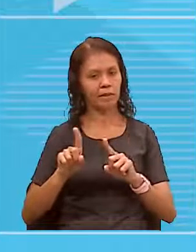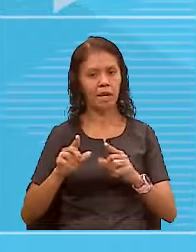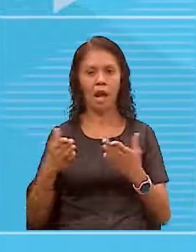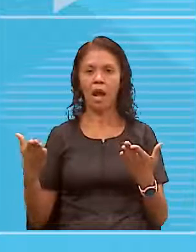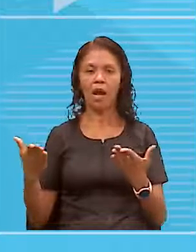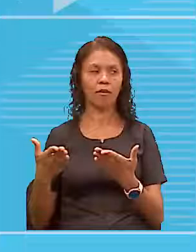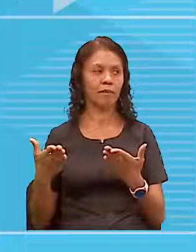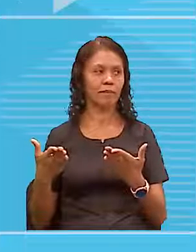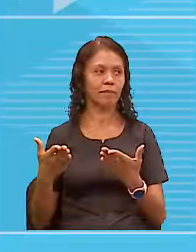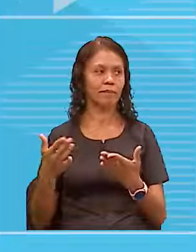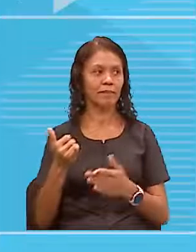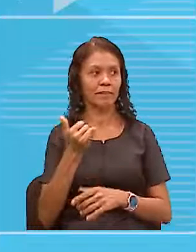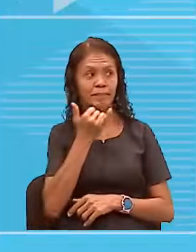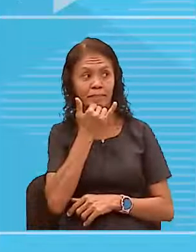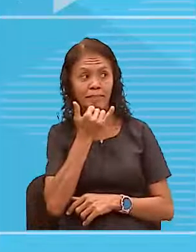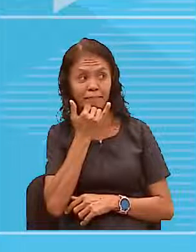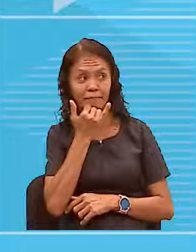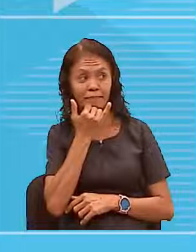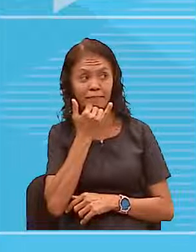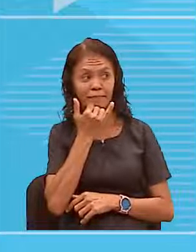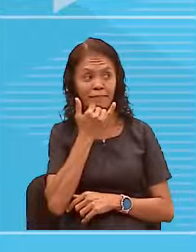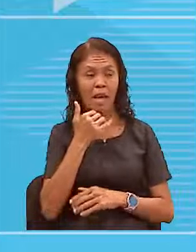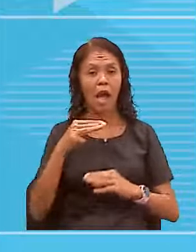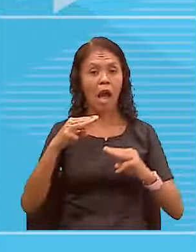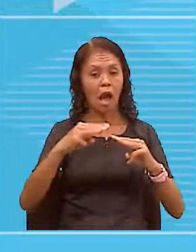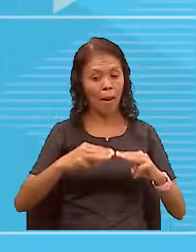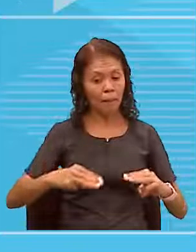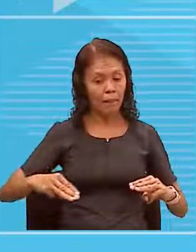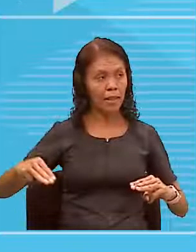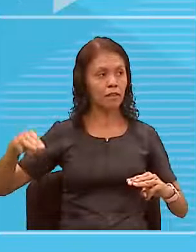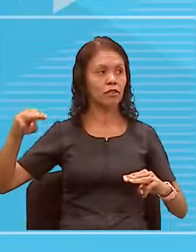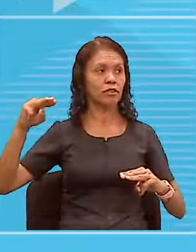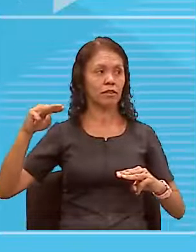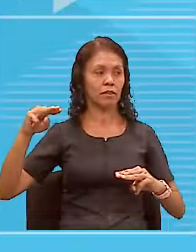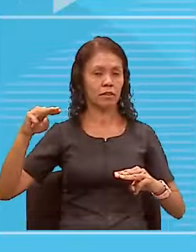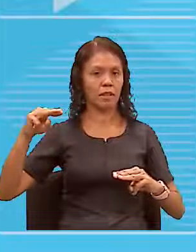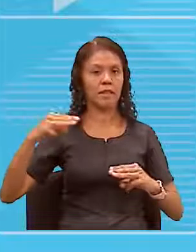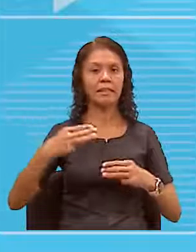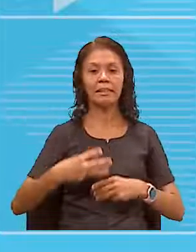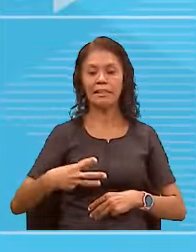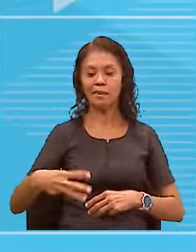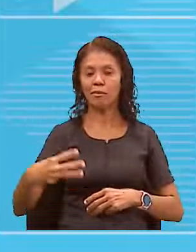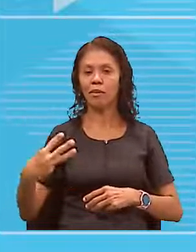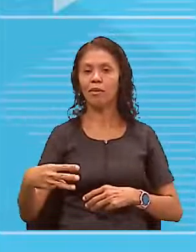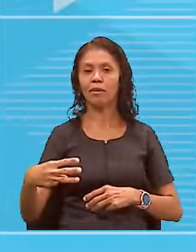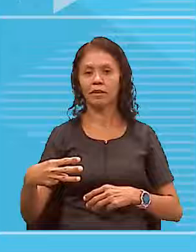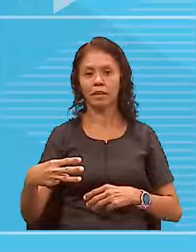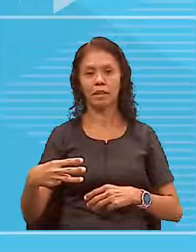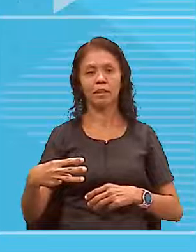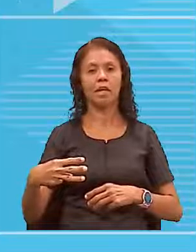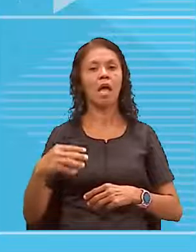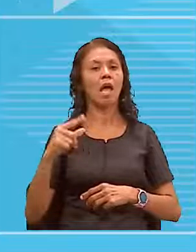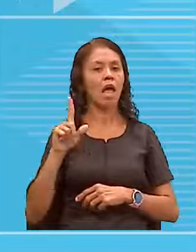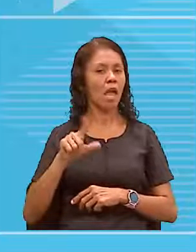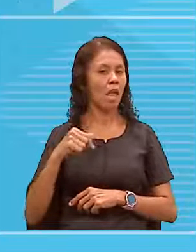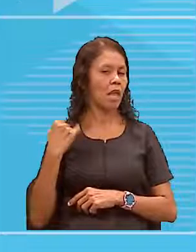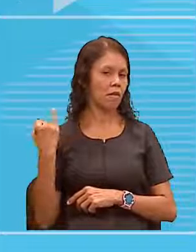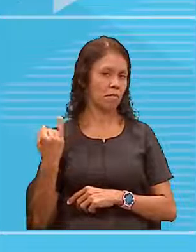média, já, desculpa, já para mediana e moda, se faz necessário.